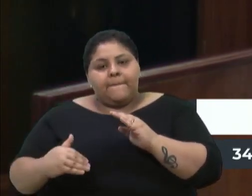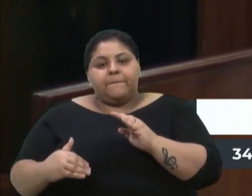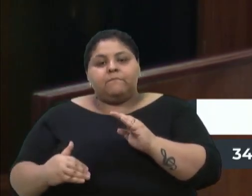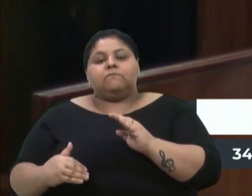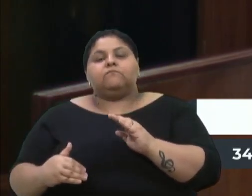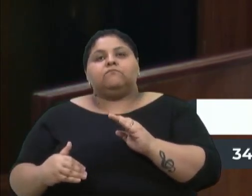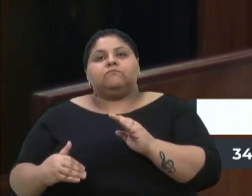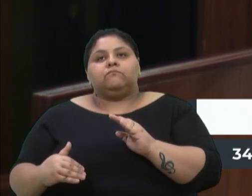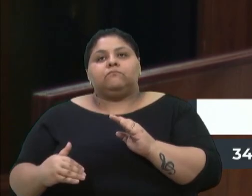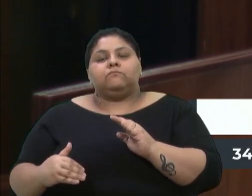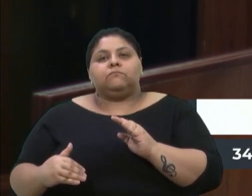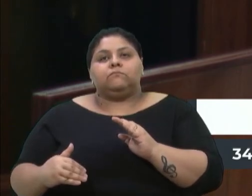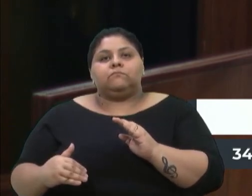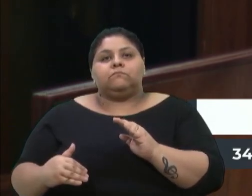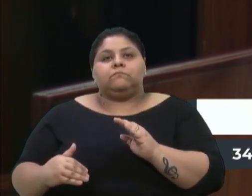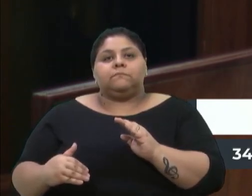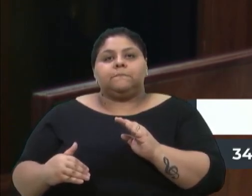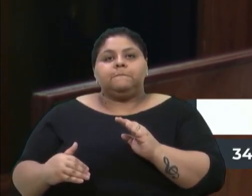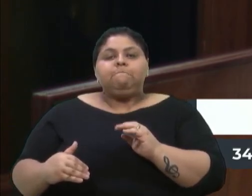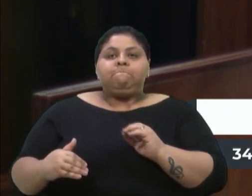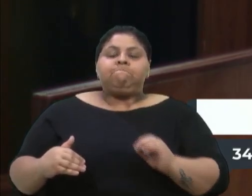Zaira.